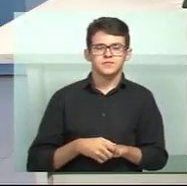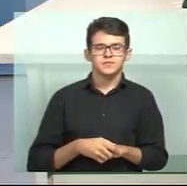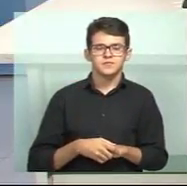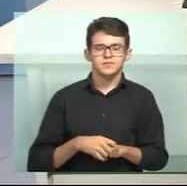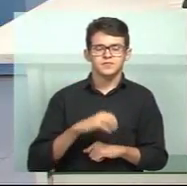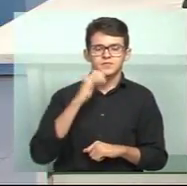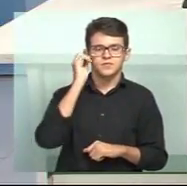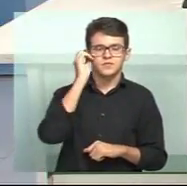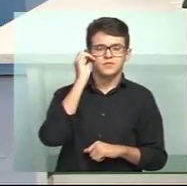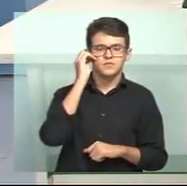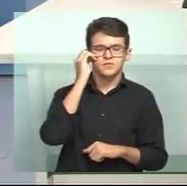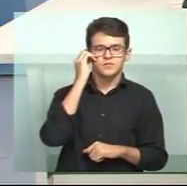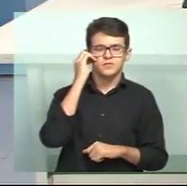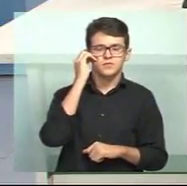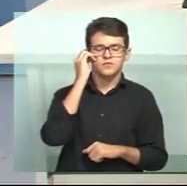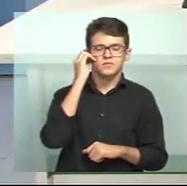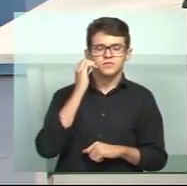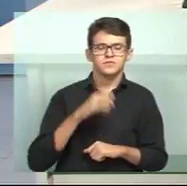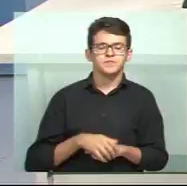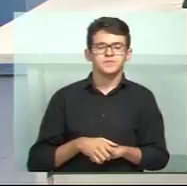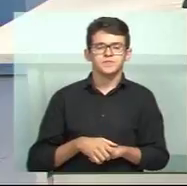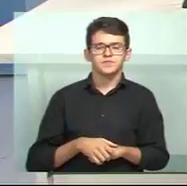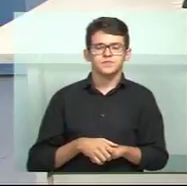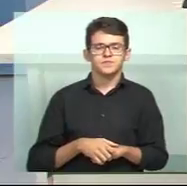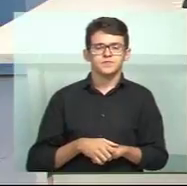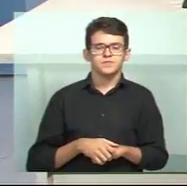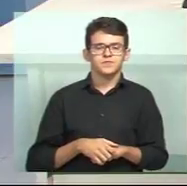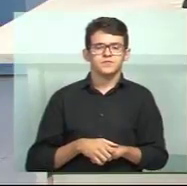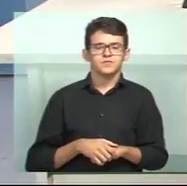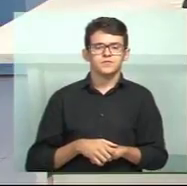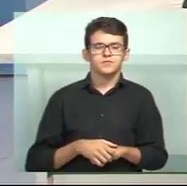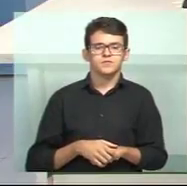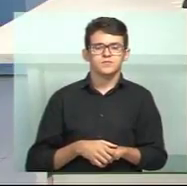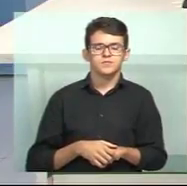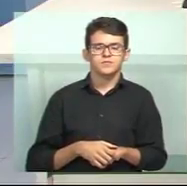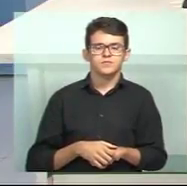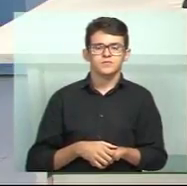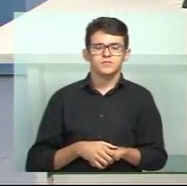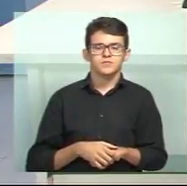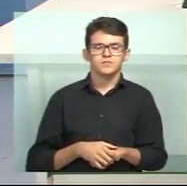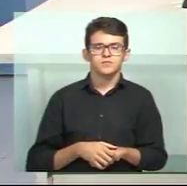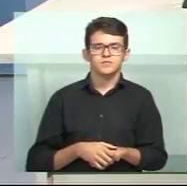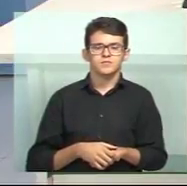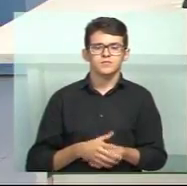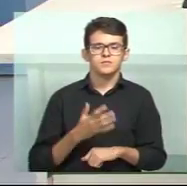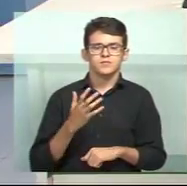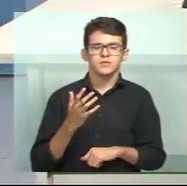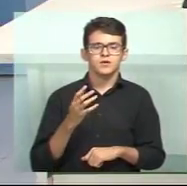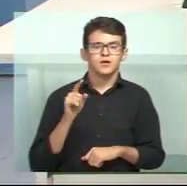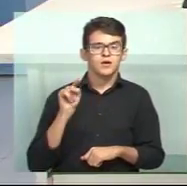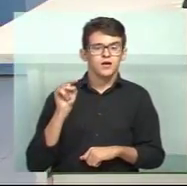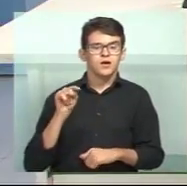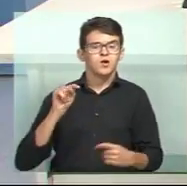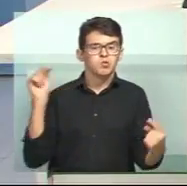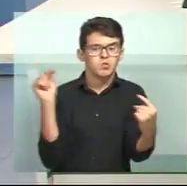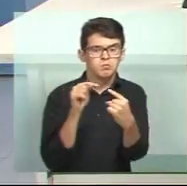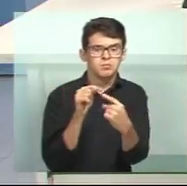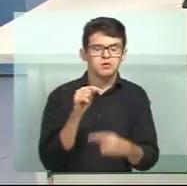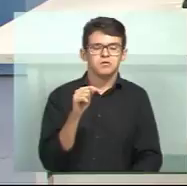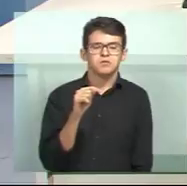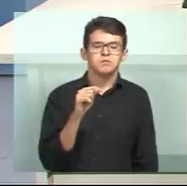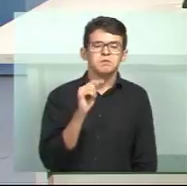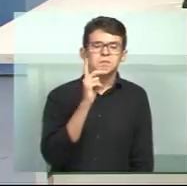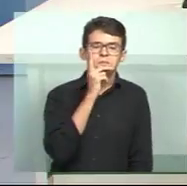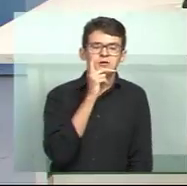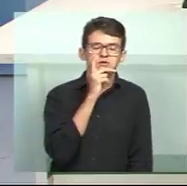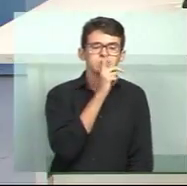Ele dá voz e dá munição, e dá arma, e dá tudo. Esse discurso do Stedley, de dizer que